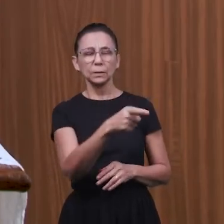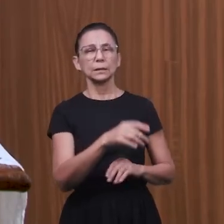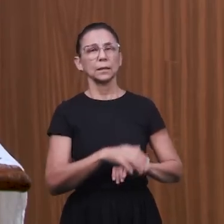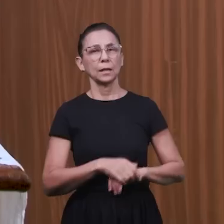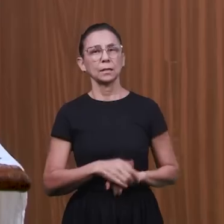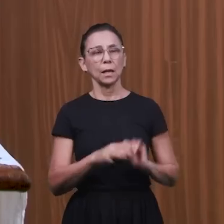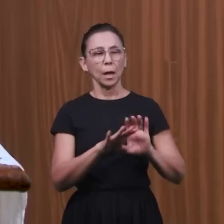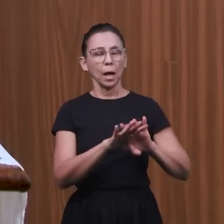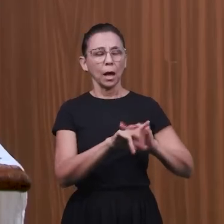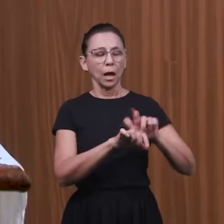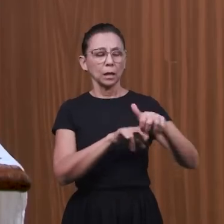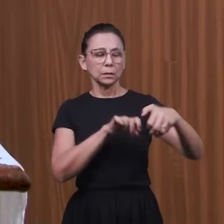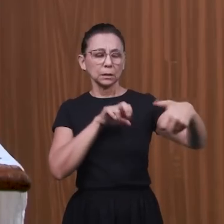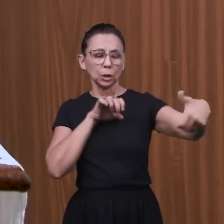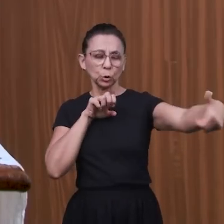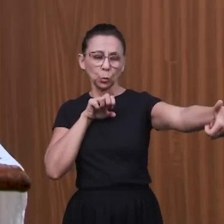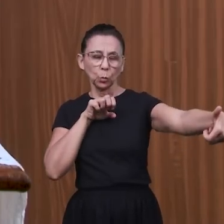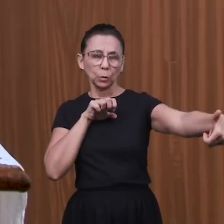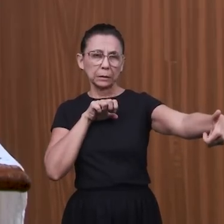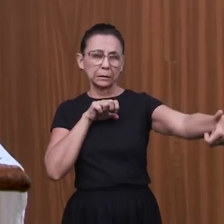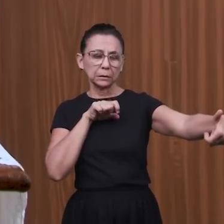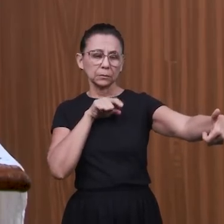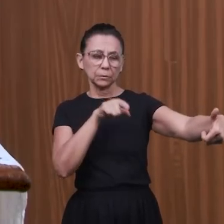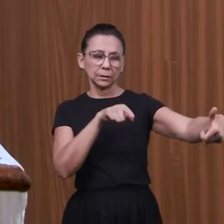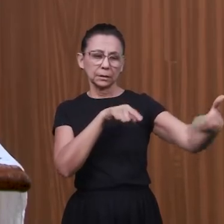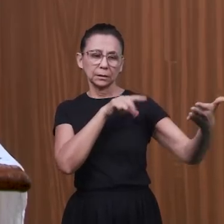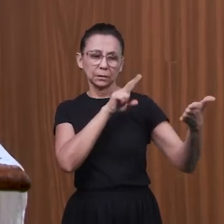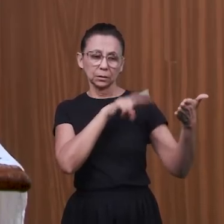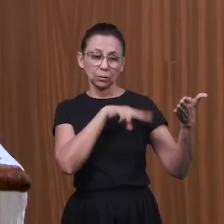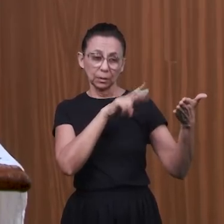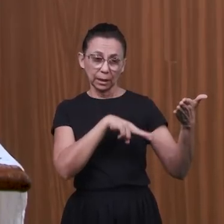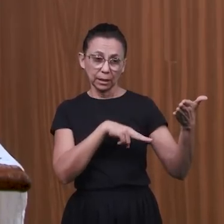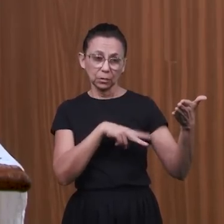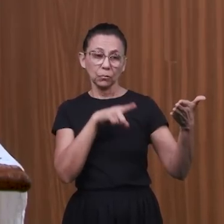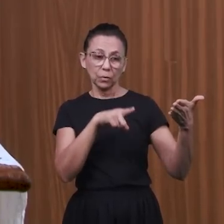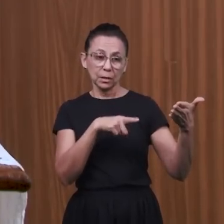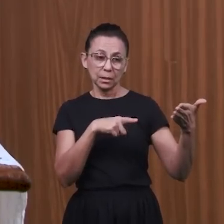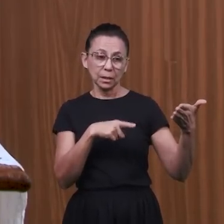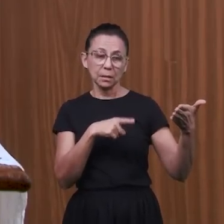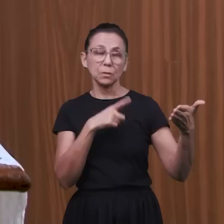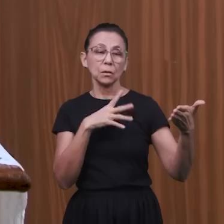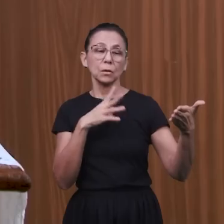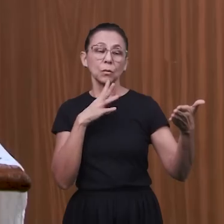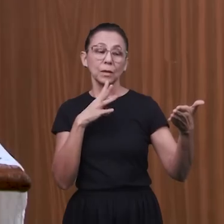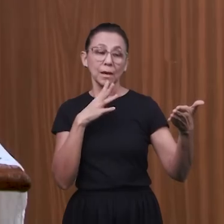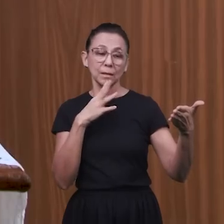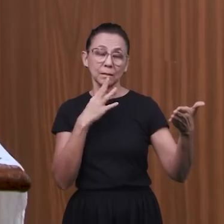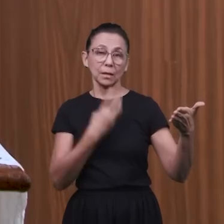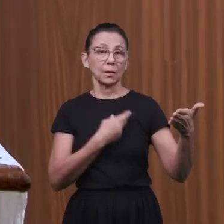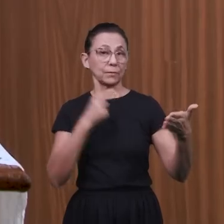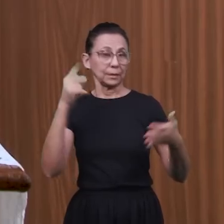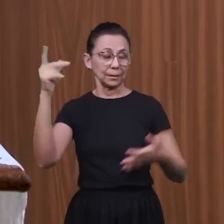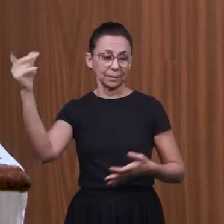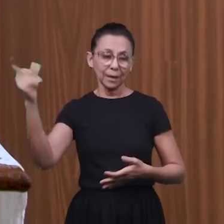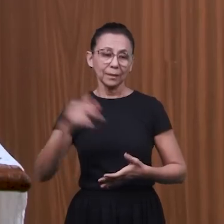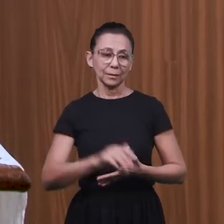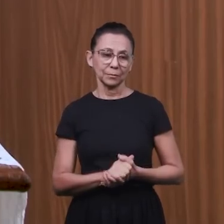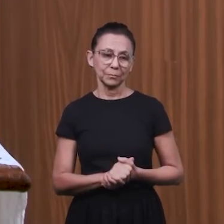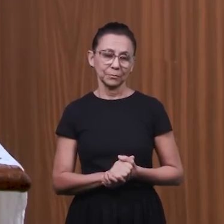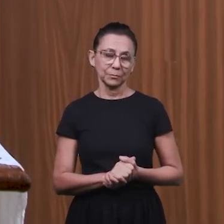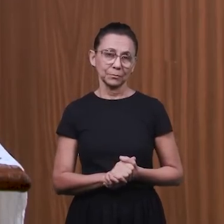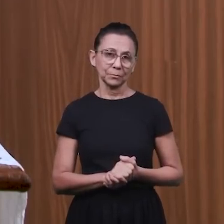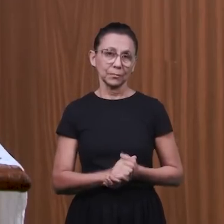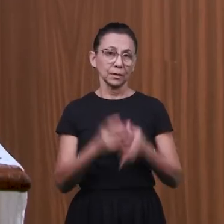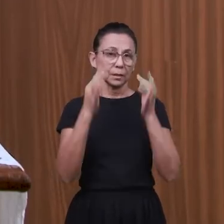as Escrituras, vocês estão querendo encontrar nas Escrituras a vida eterna, mas elas falam de mim. Jesus